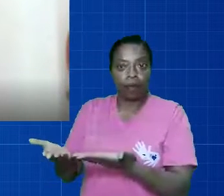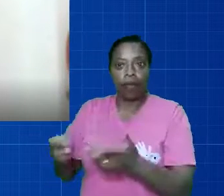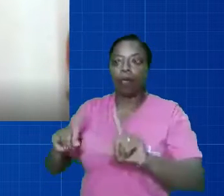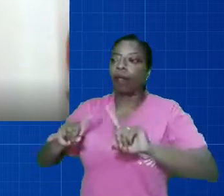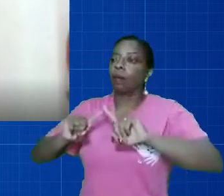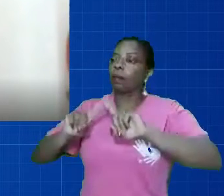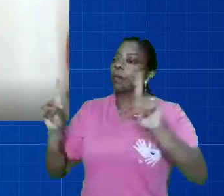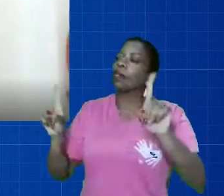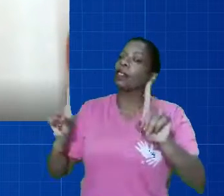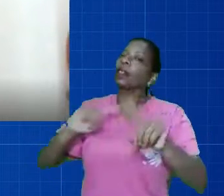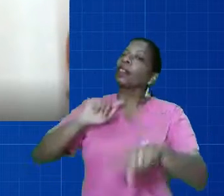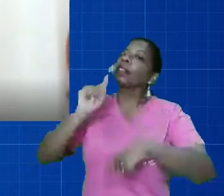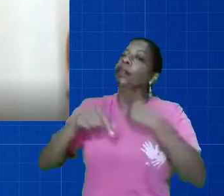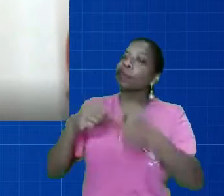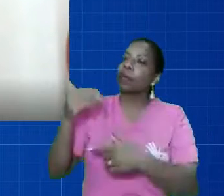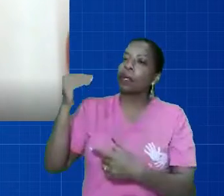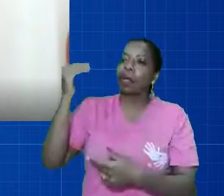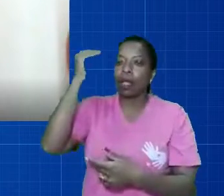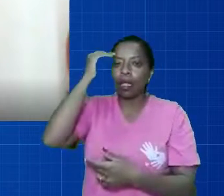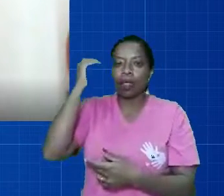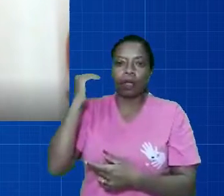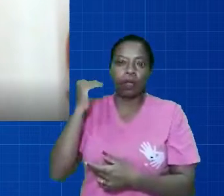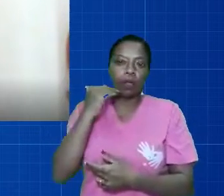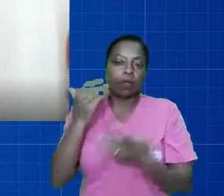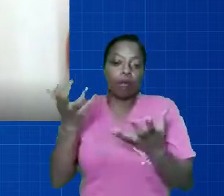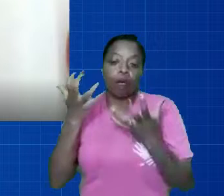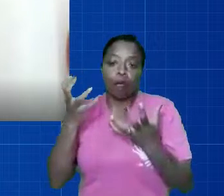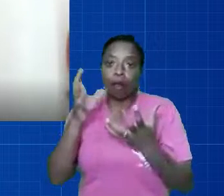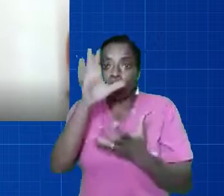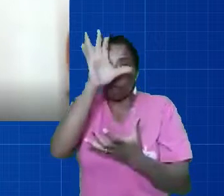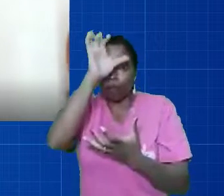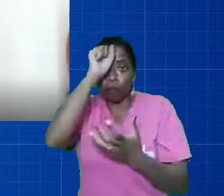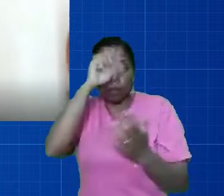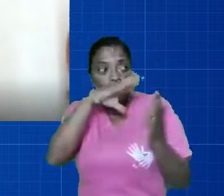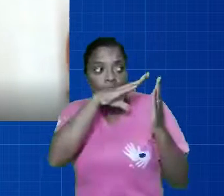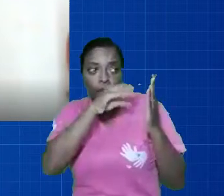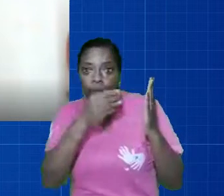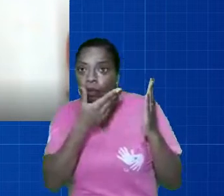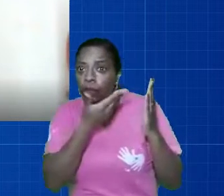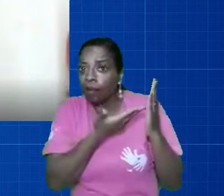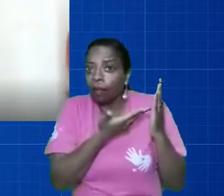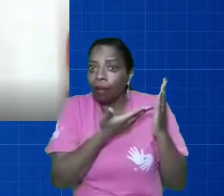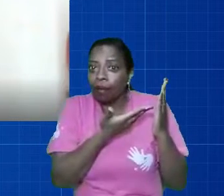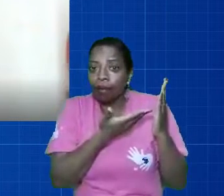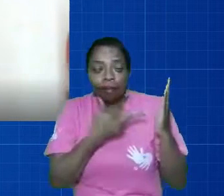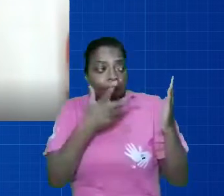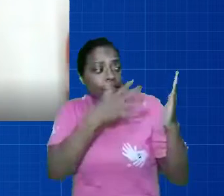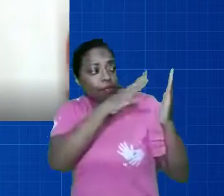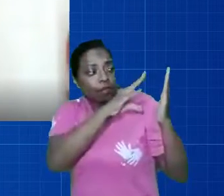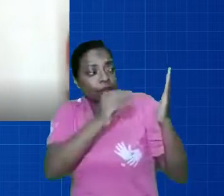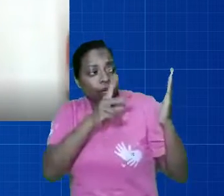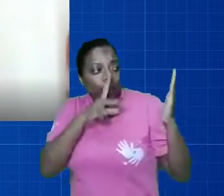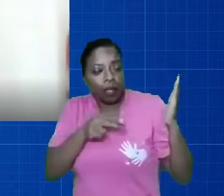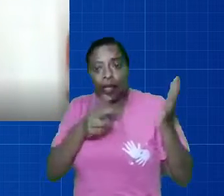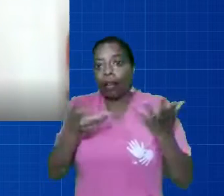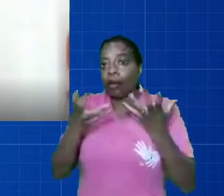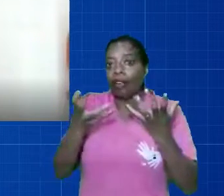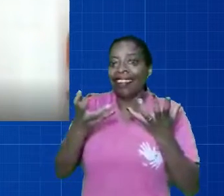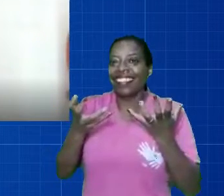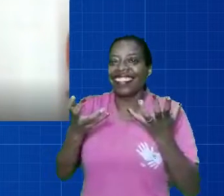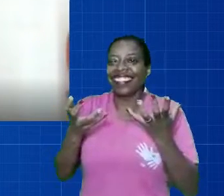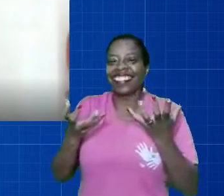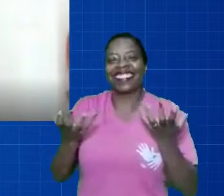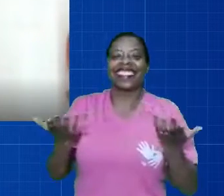que a criança ela quer aprender a representar algumas coisas. Então, chegava ali a um dilema,